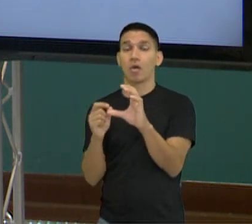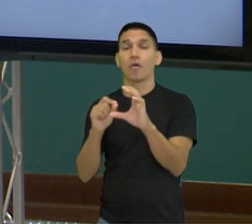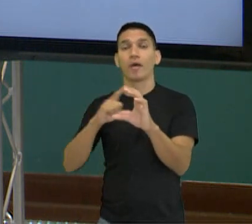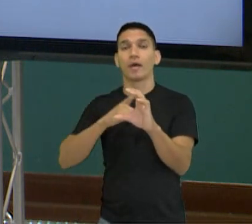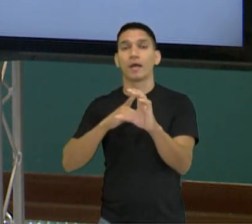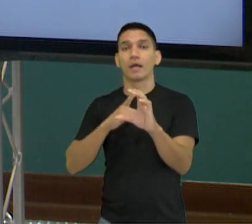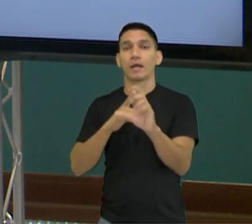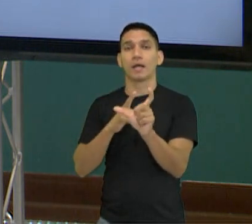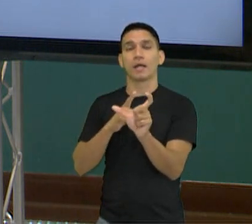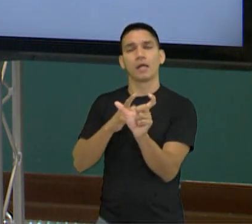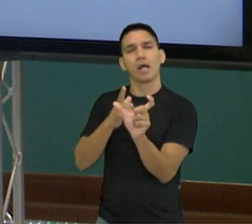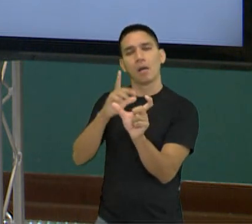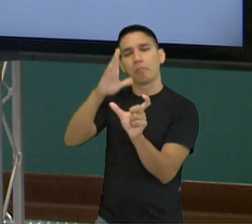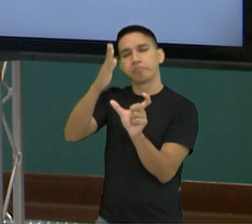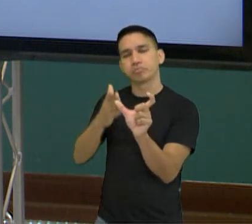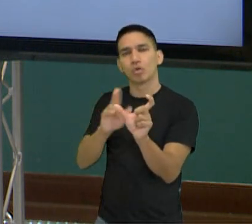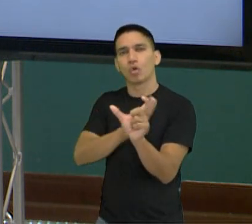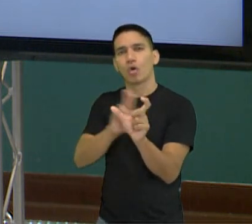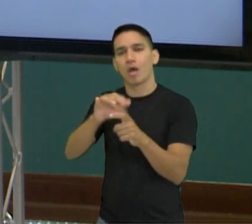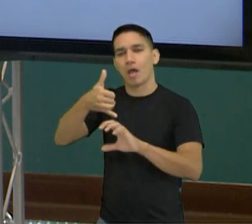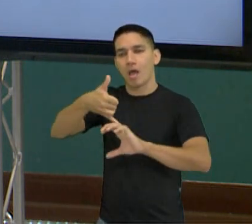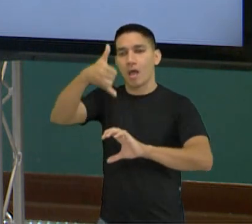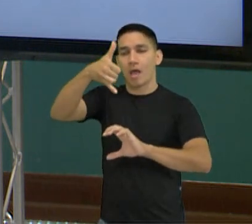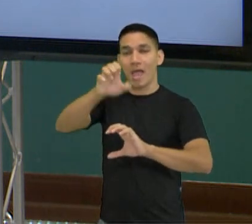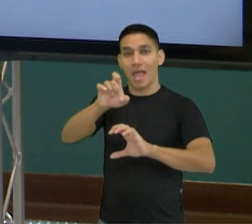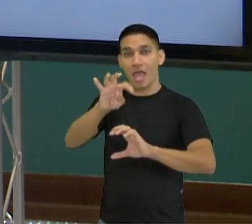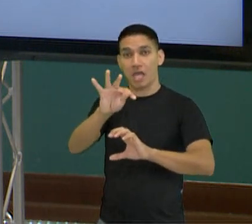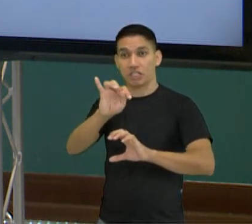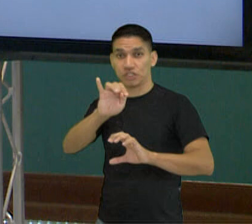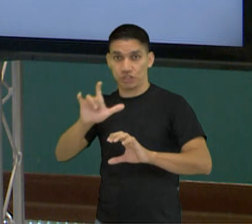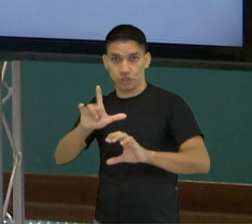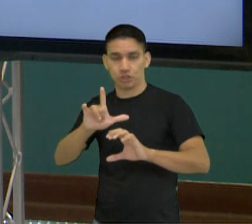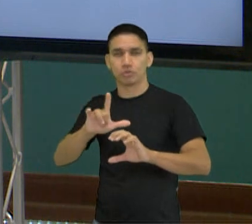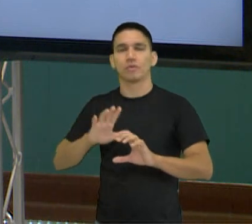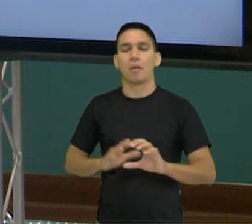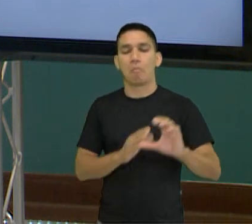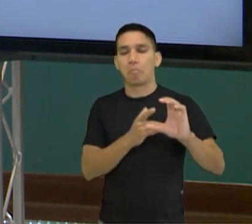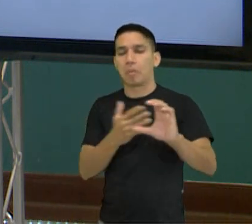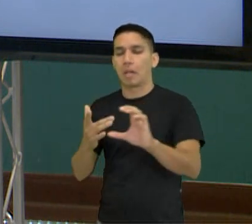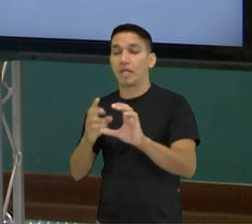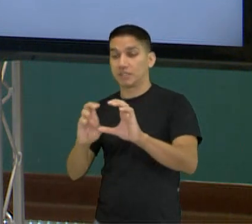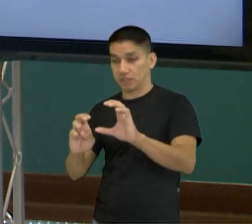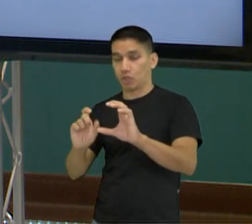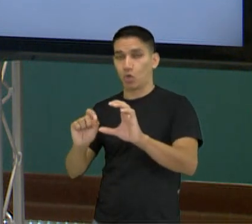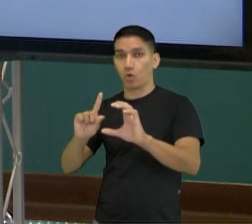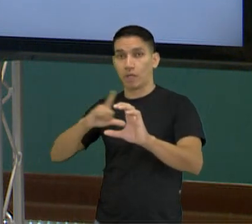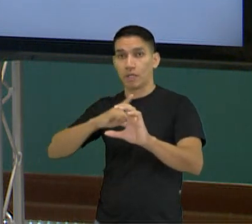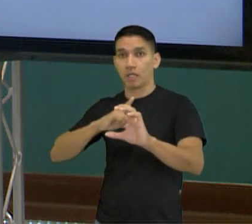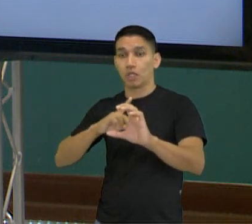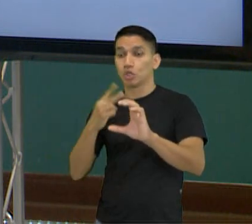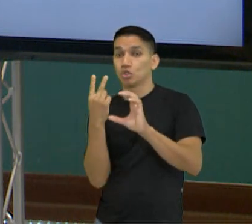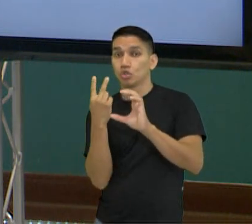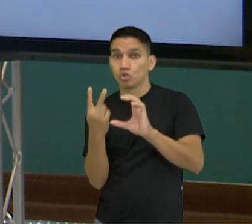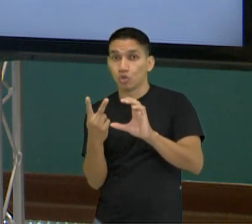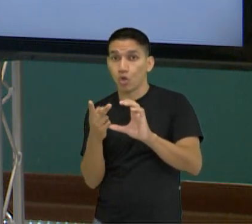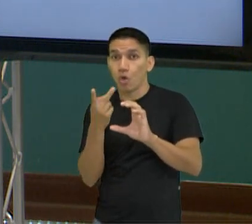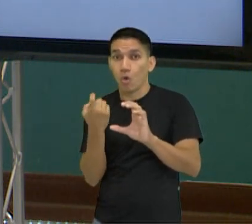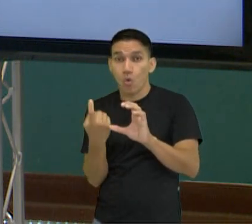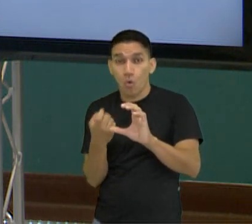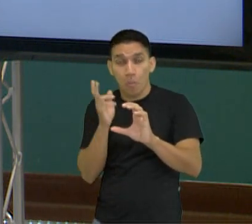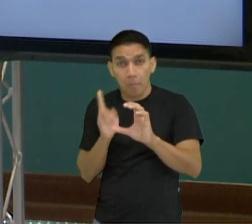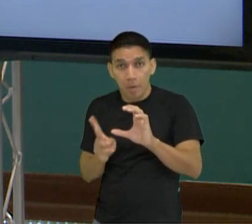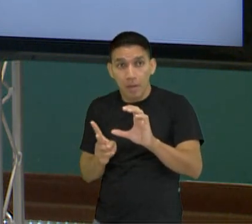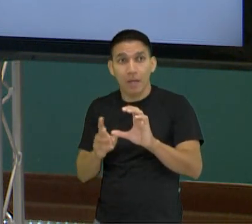radical etil, e no carbono 5 temos 2 radicais de um único carbono, que é o metil.